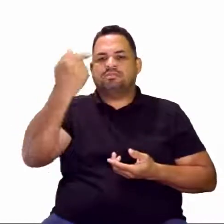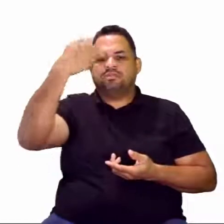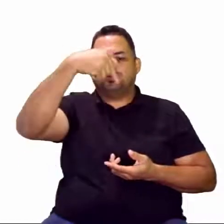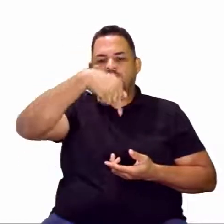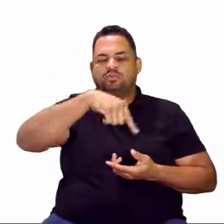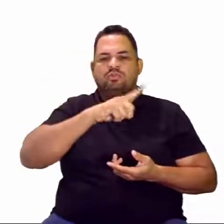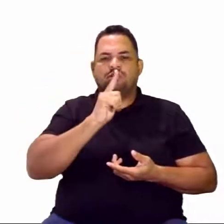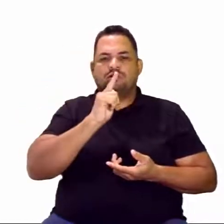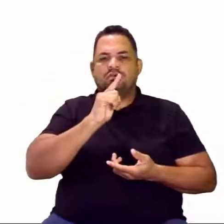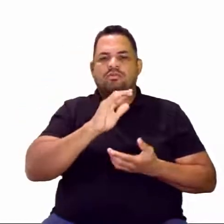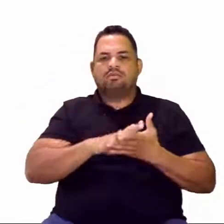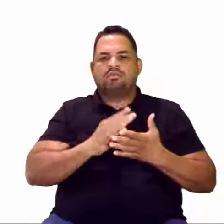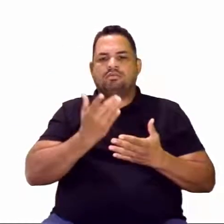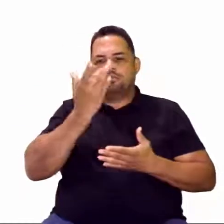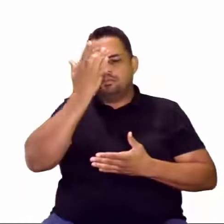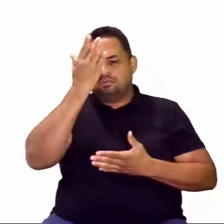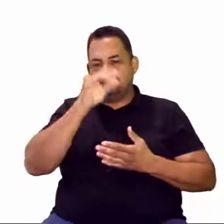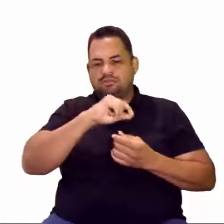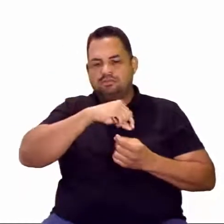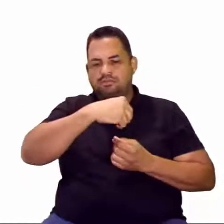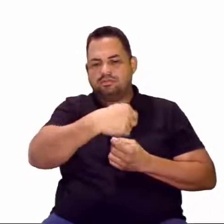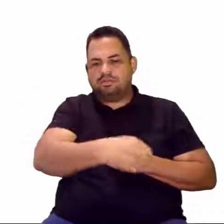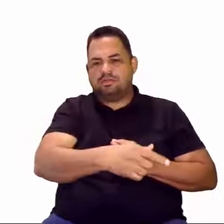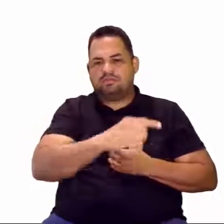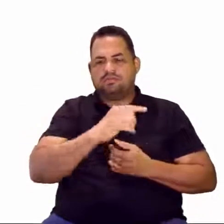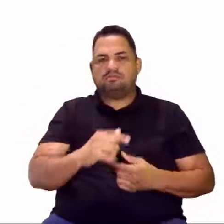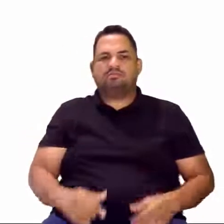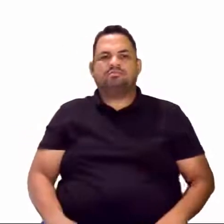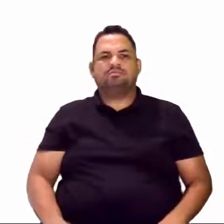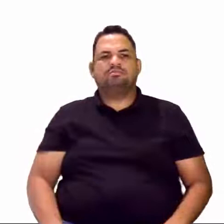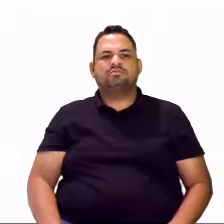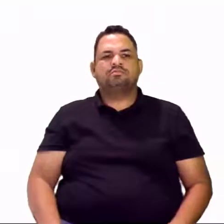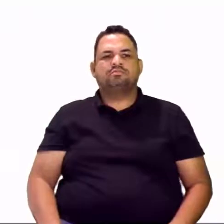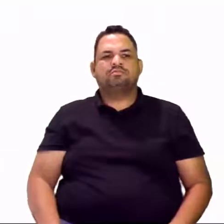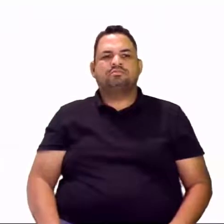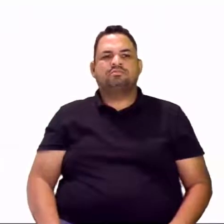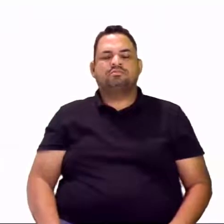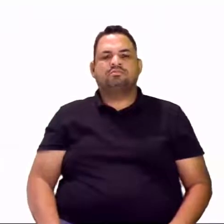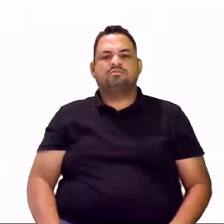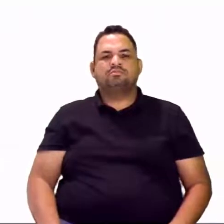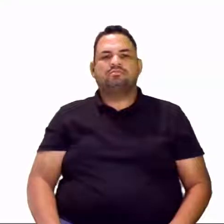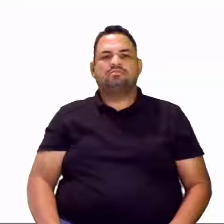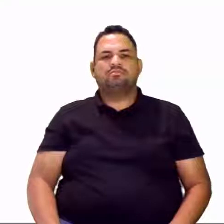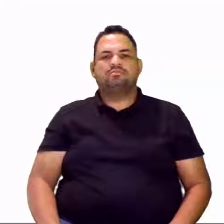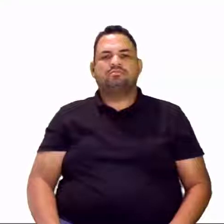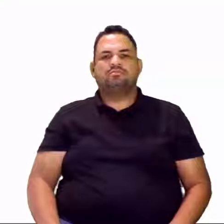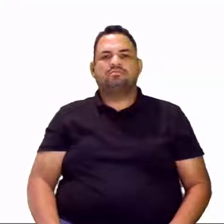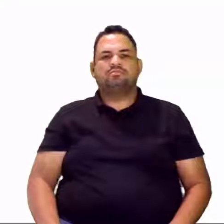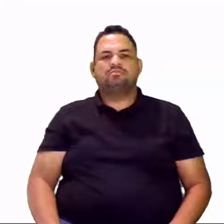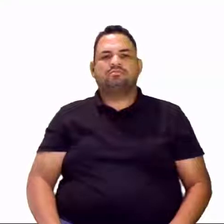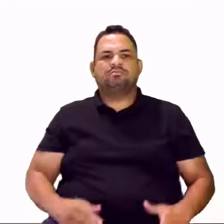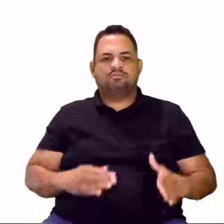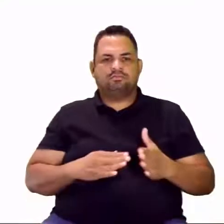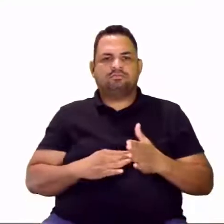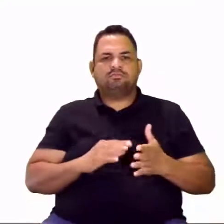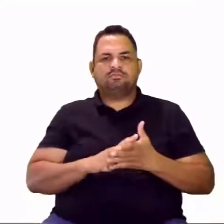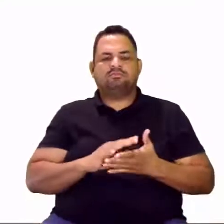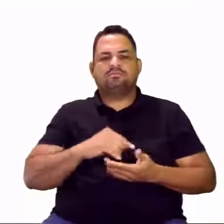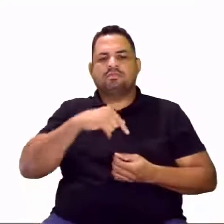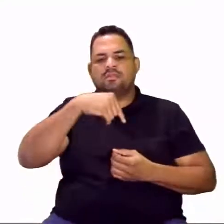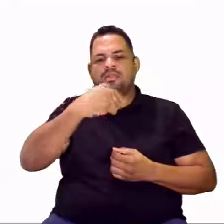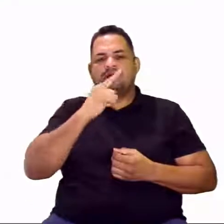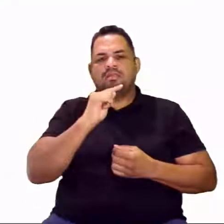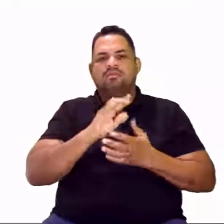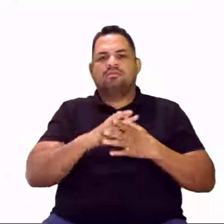assim facilitou o escoamento, tá bom? Moral da história. Impede a saída